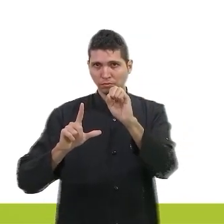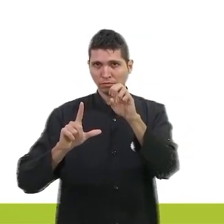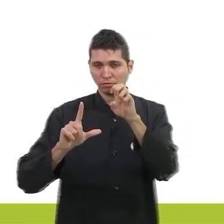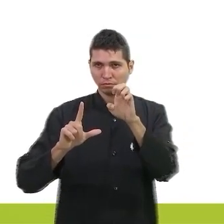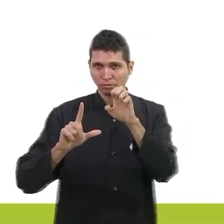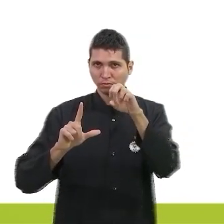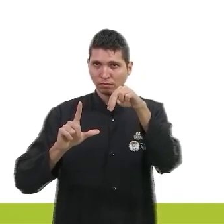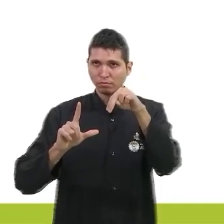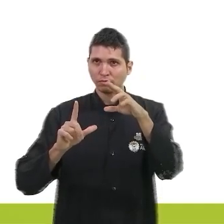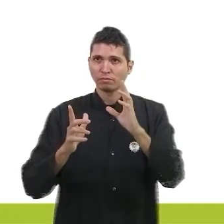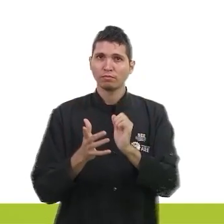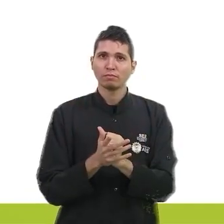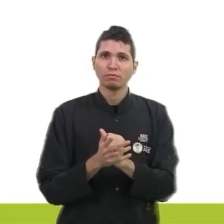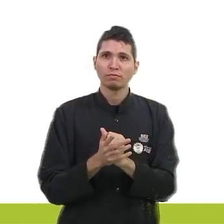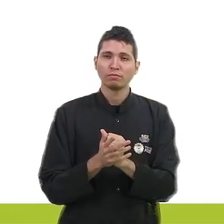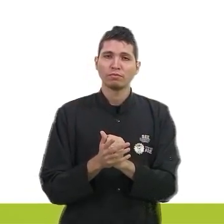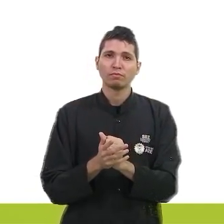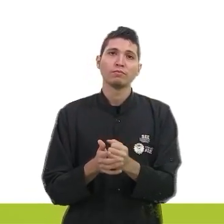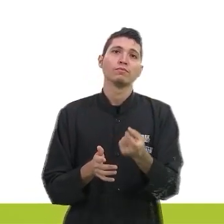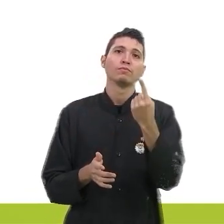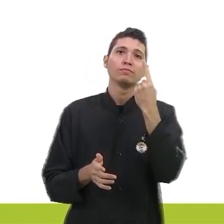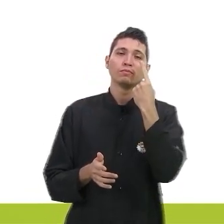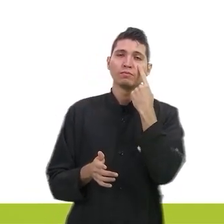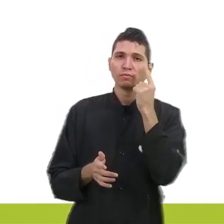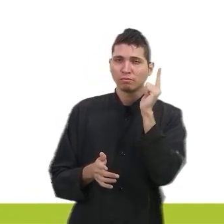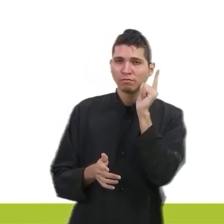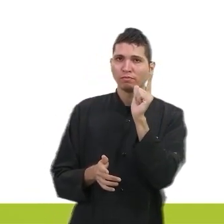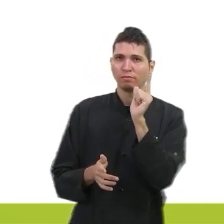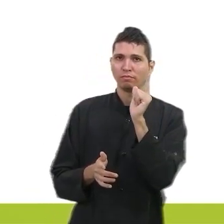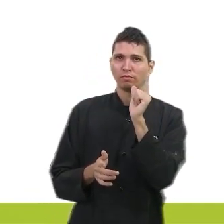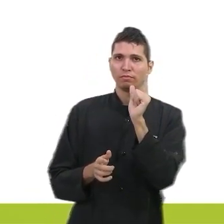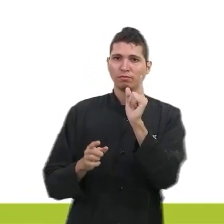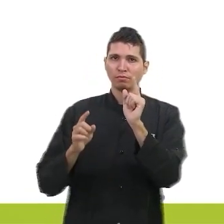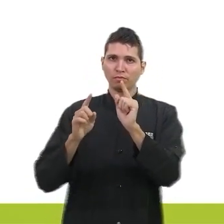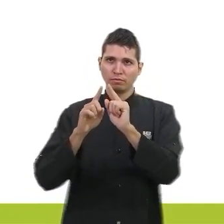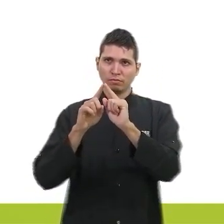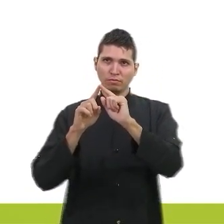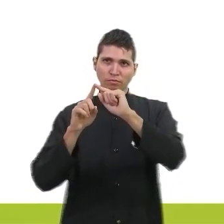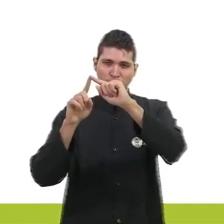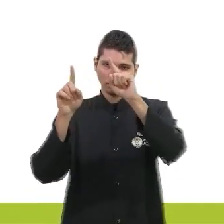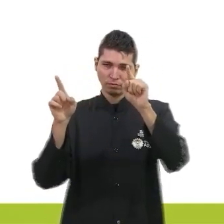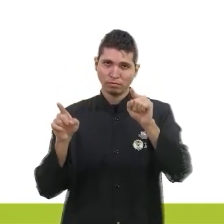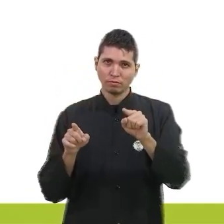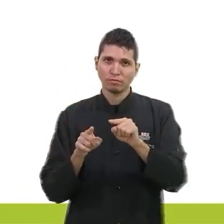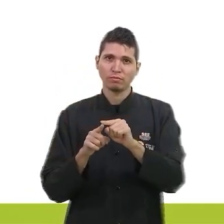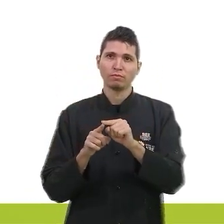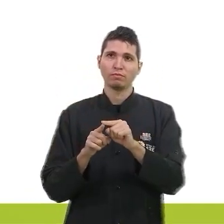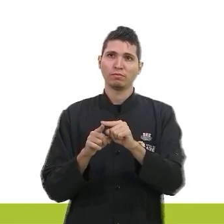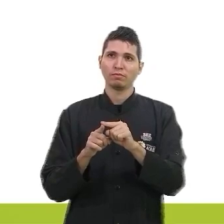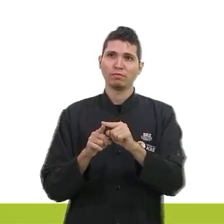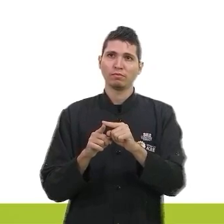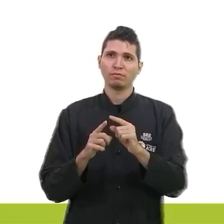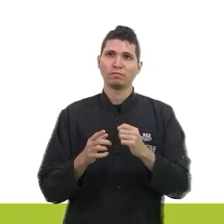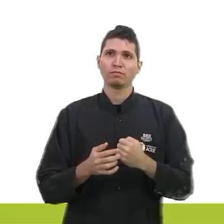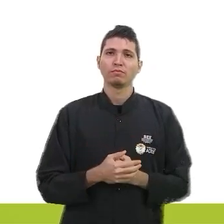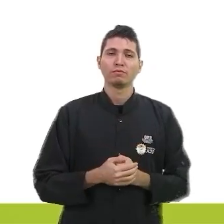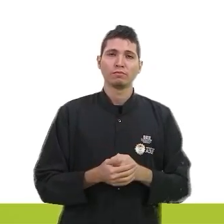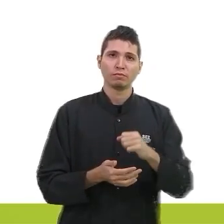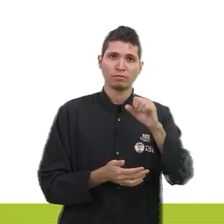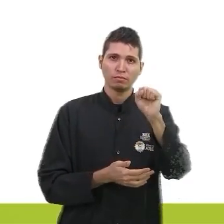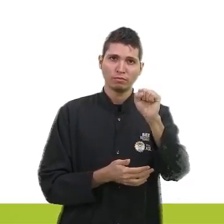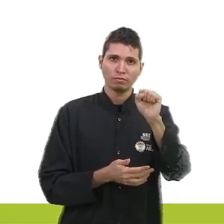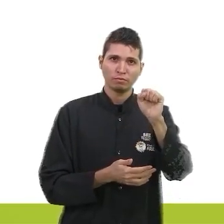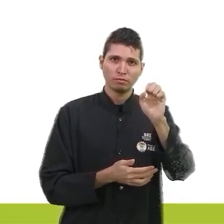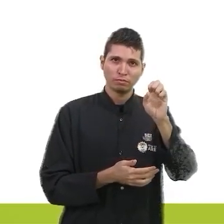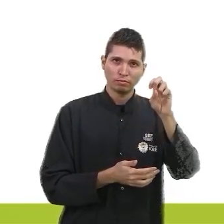Por meio de alguma tabela, eu percebi que o cosseno de 120 graus é igual a menos meio. E o seno é igual a raiz de 3